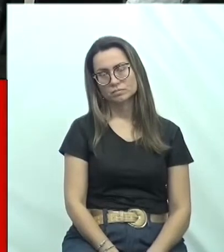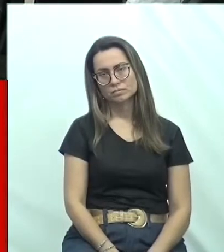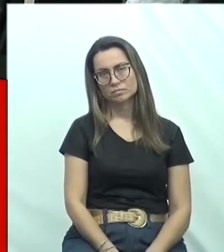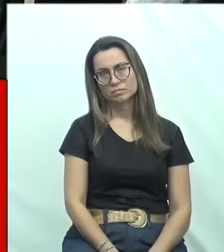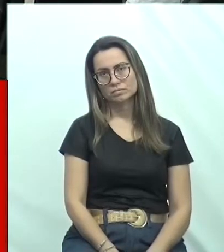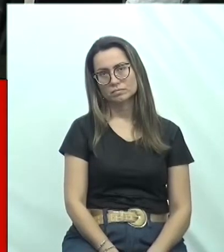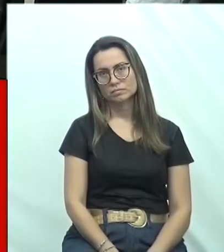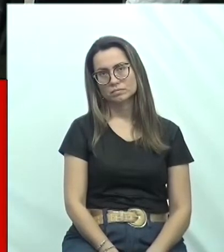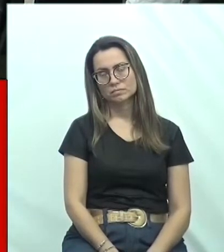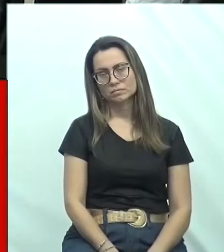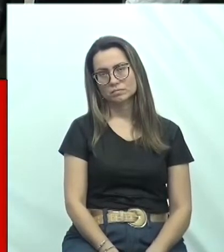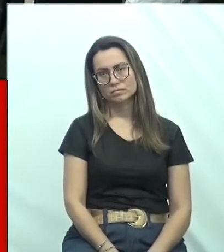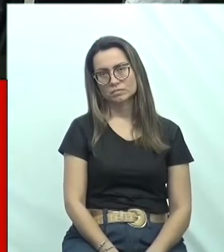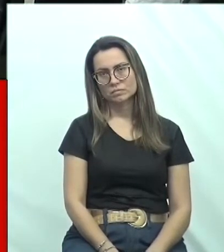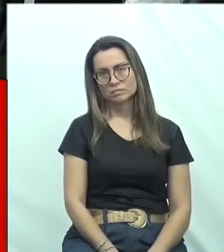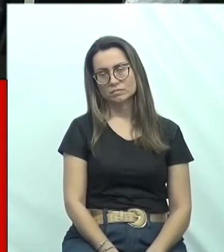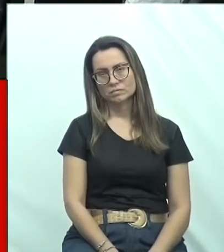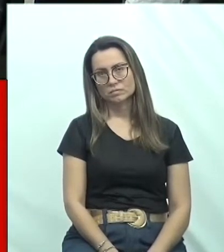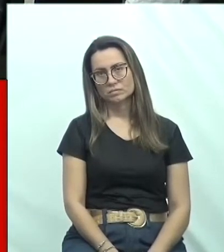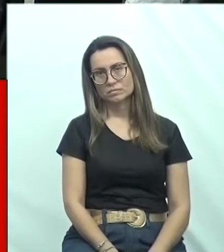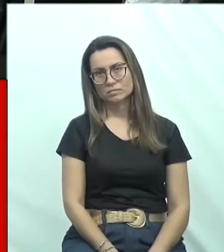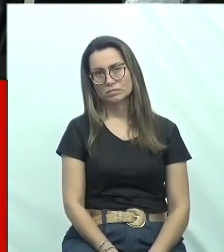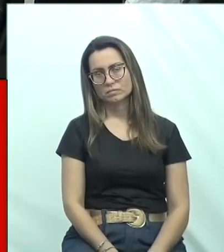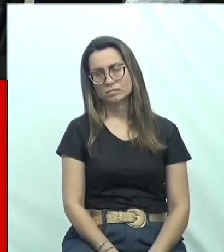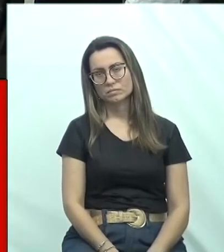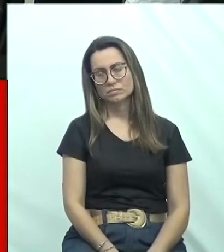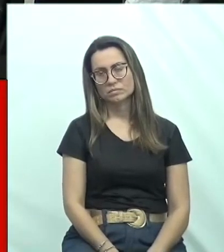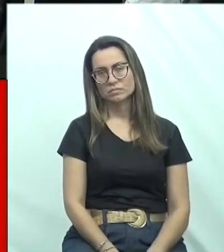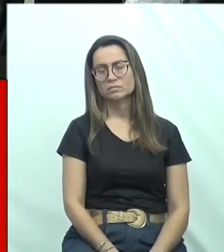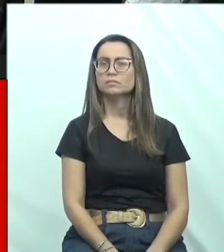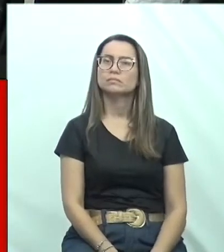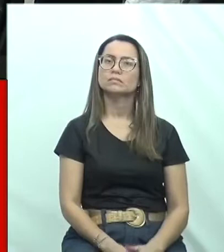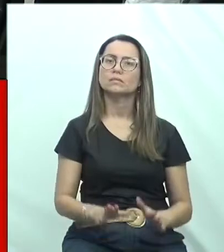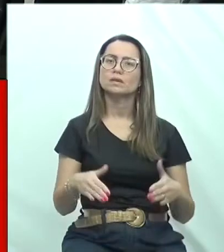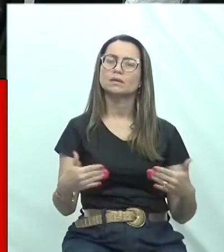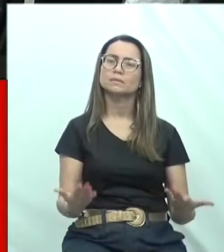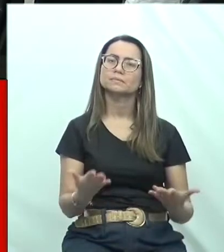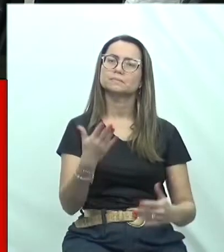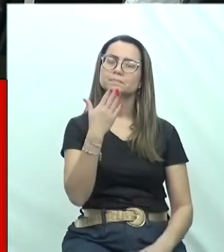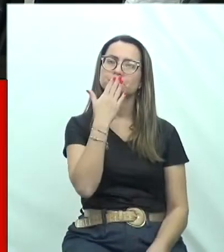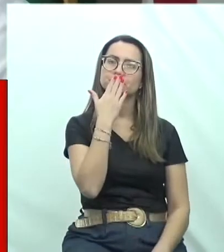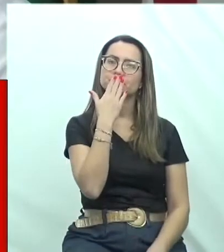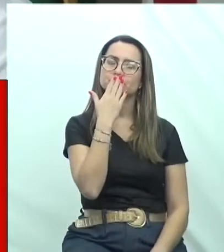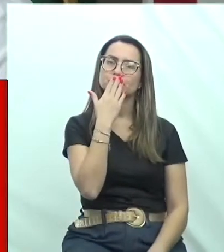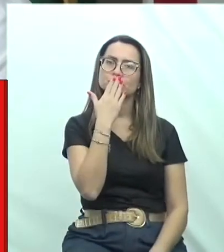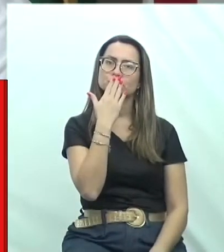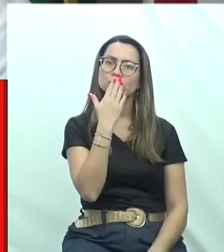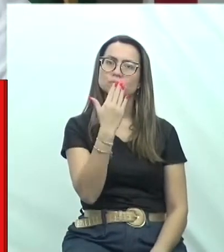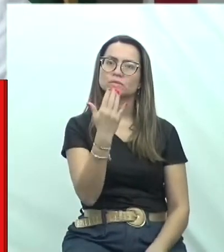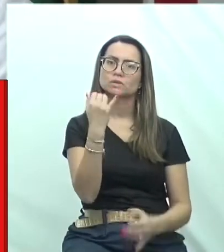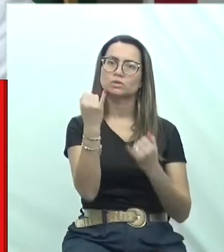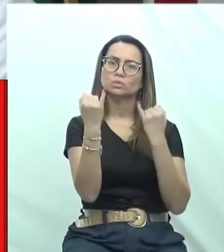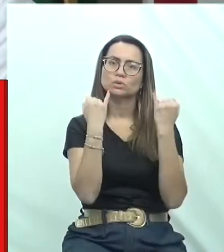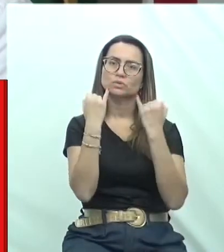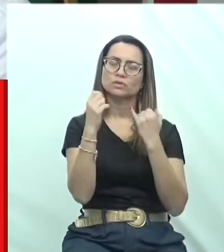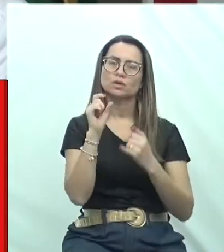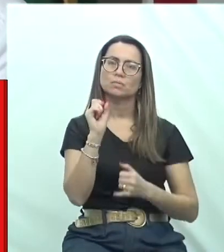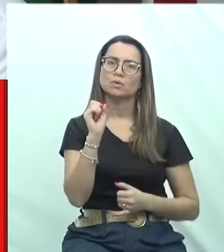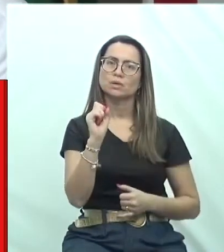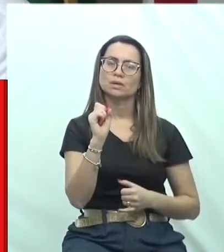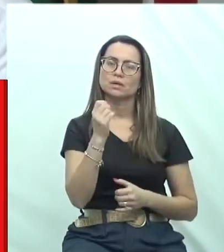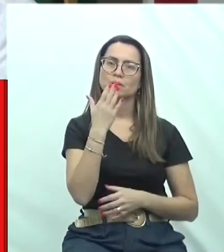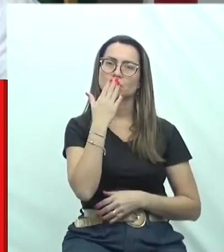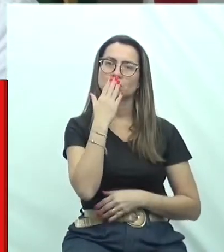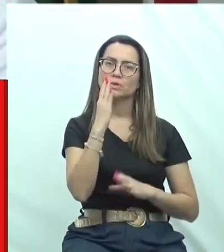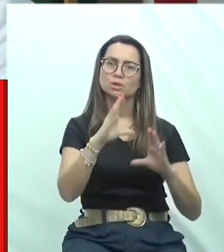Boa noite, senhora presidente. Eu fiz esse requerimento em forma de transmitir, né, um pedido da